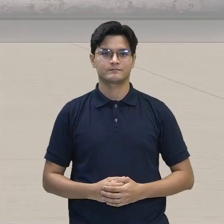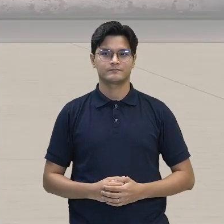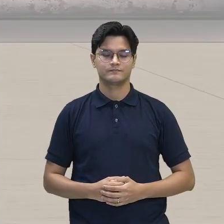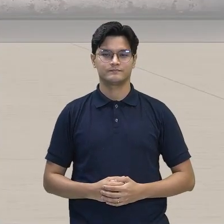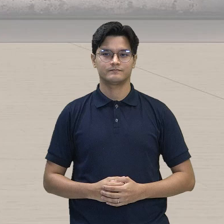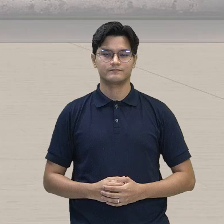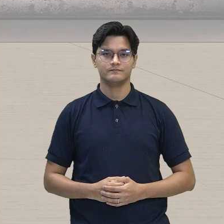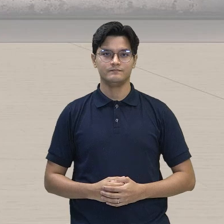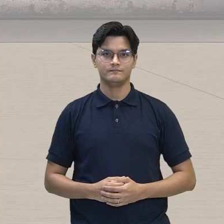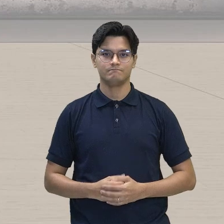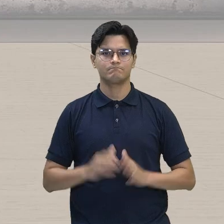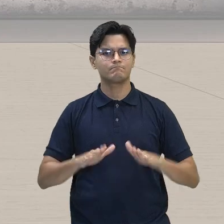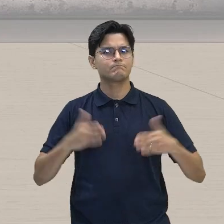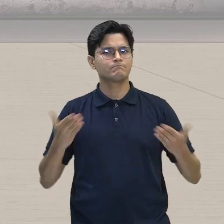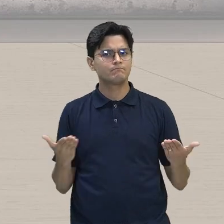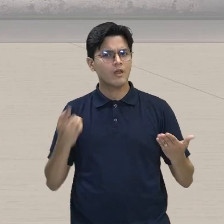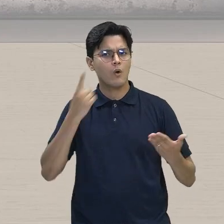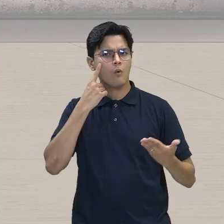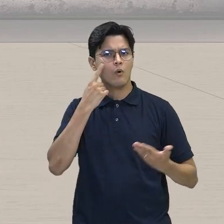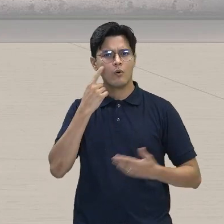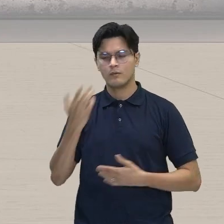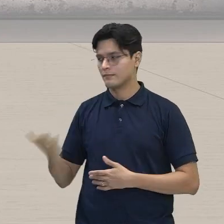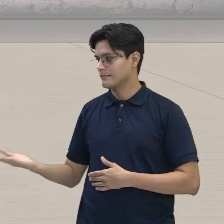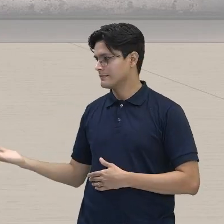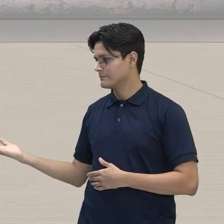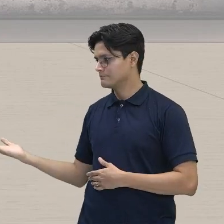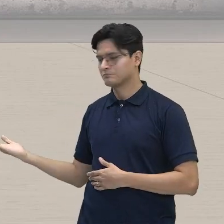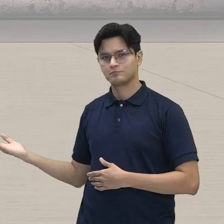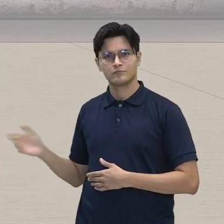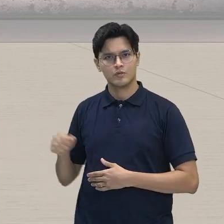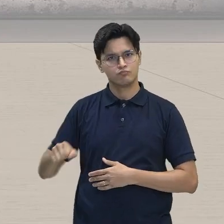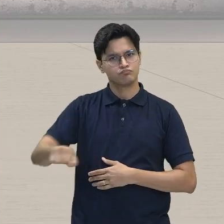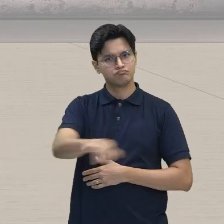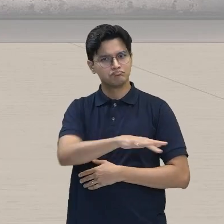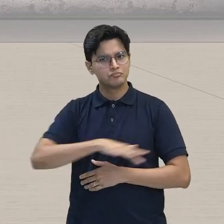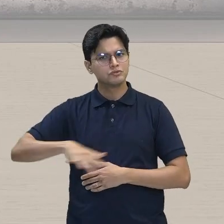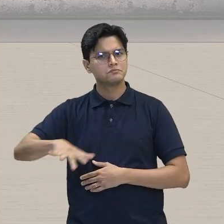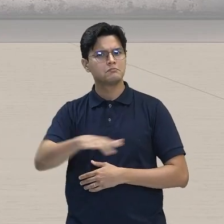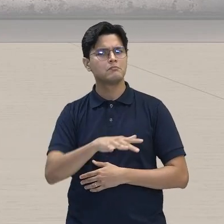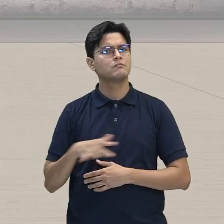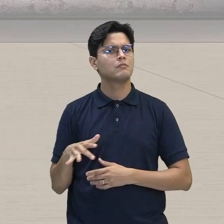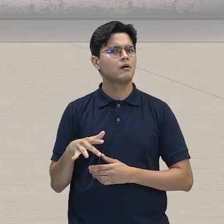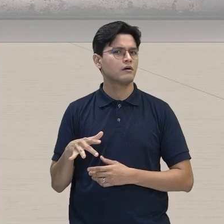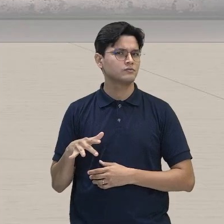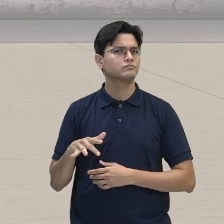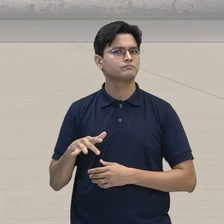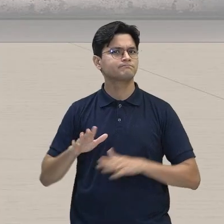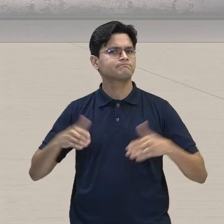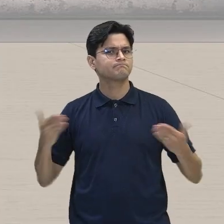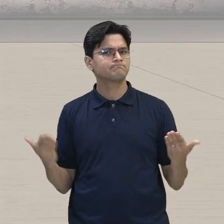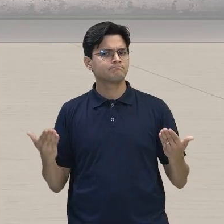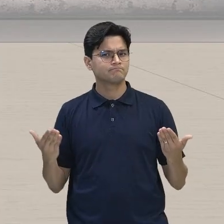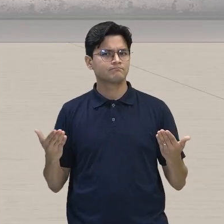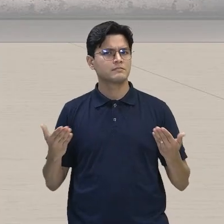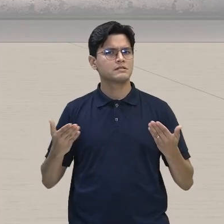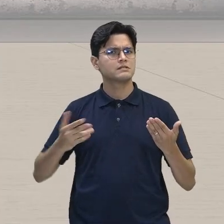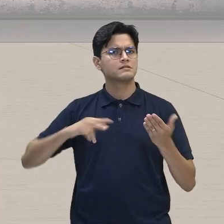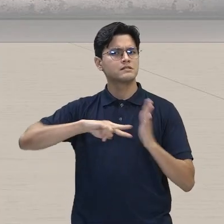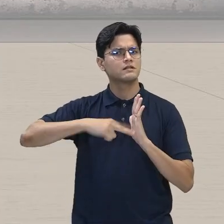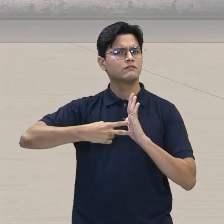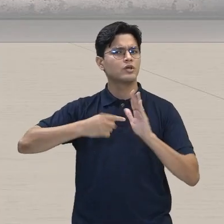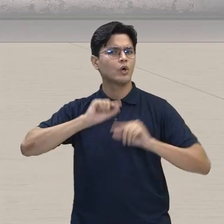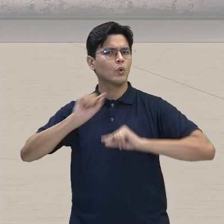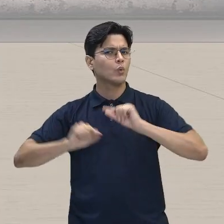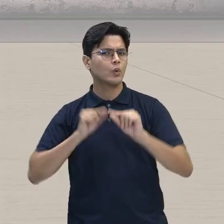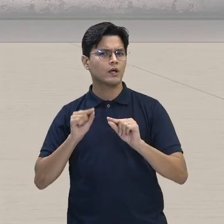Muito bem, já observem aqui o nosso espaço. E aí? Do que será que se trata mesmo